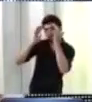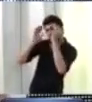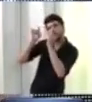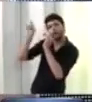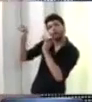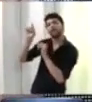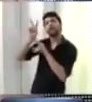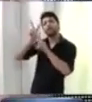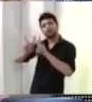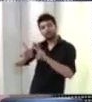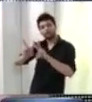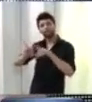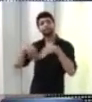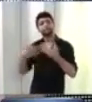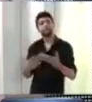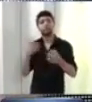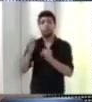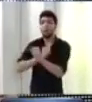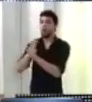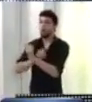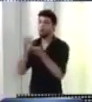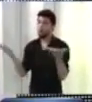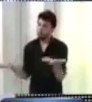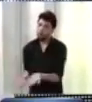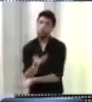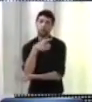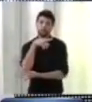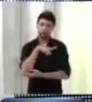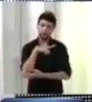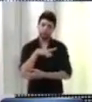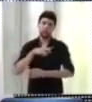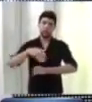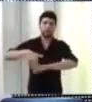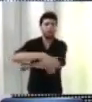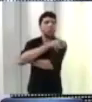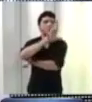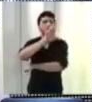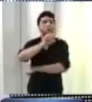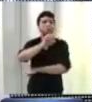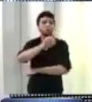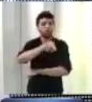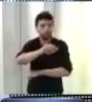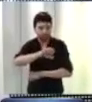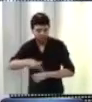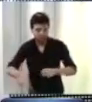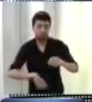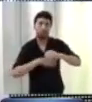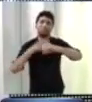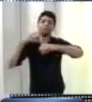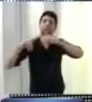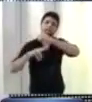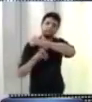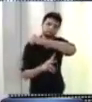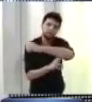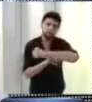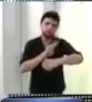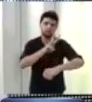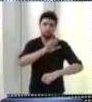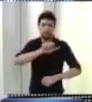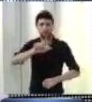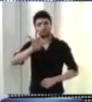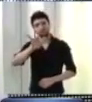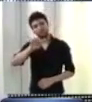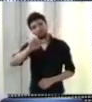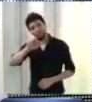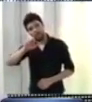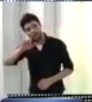ele, inclusive obras que estão acontecendo hoje. Rodoanel, ponte Uol Ferraz, segunda ponte Uol